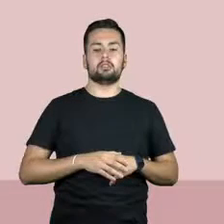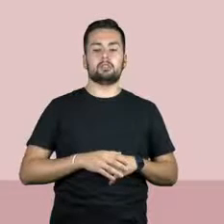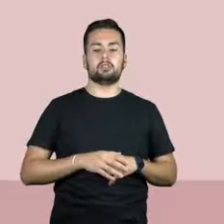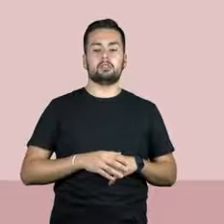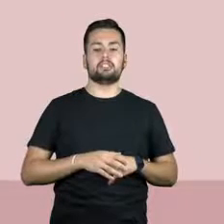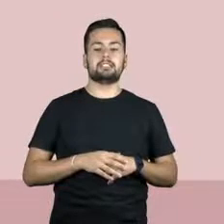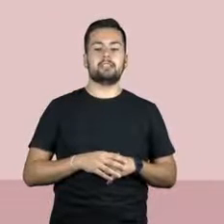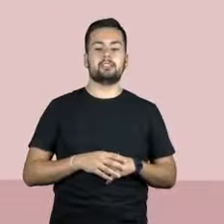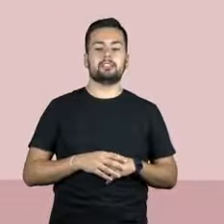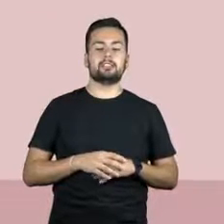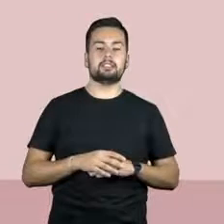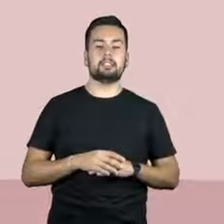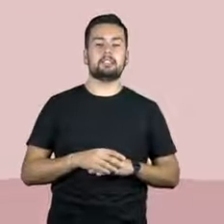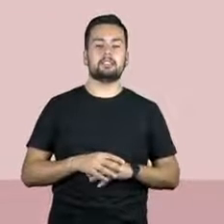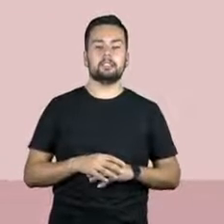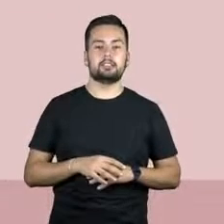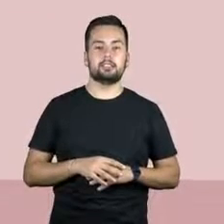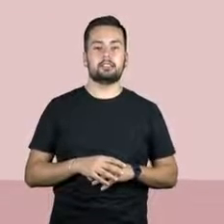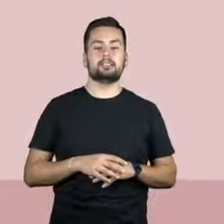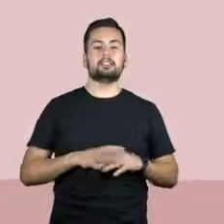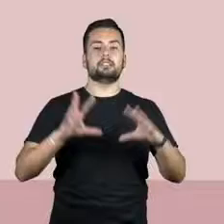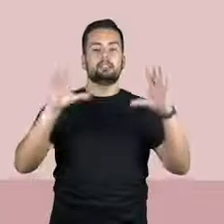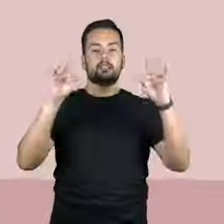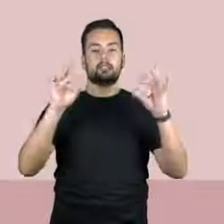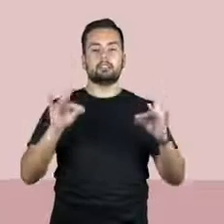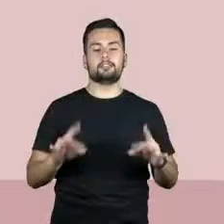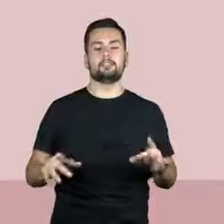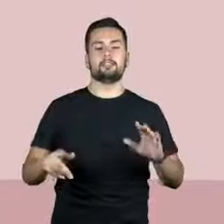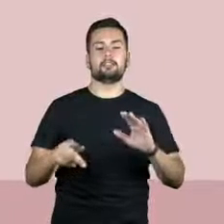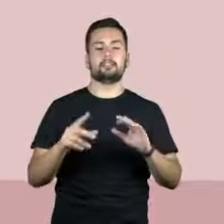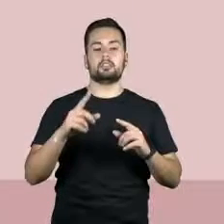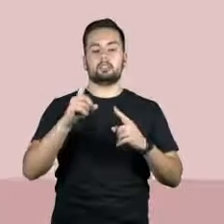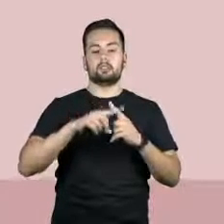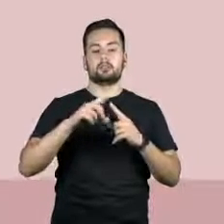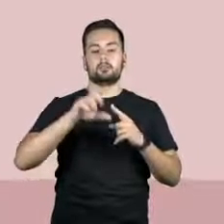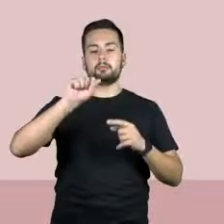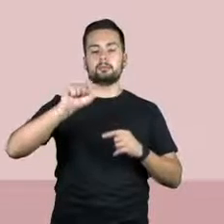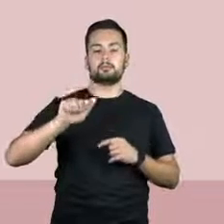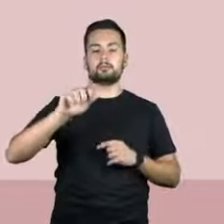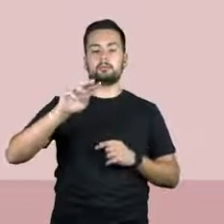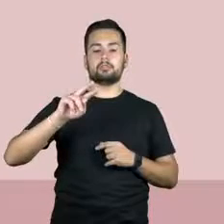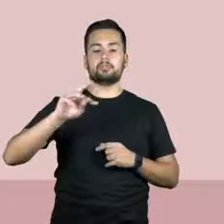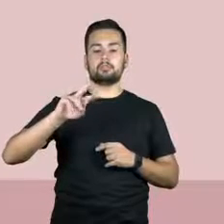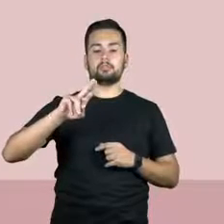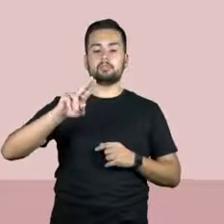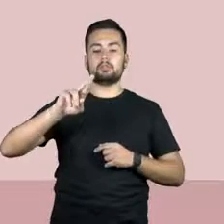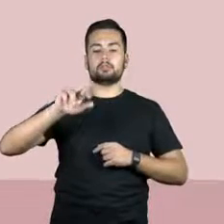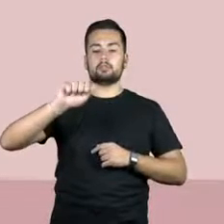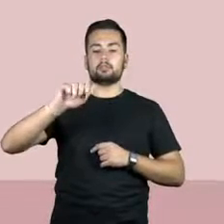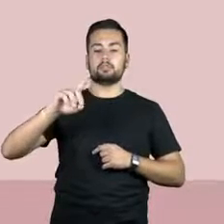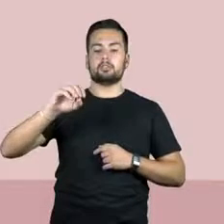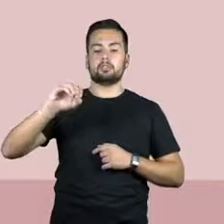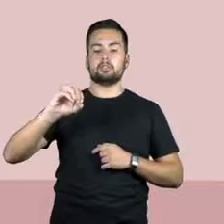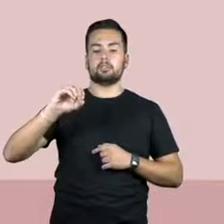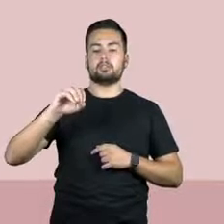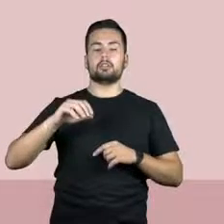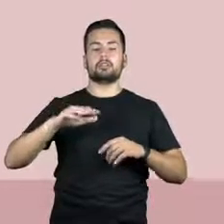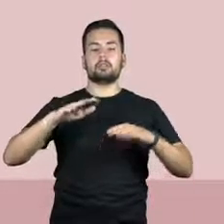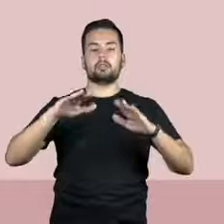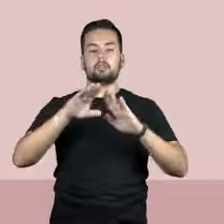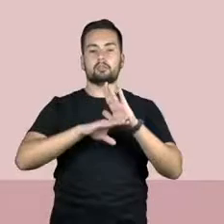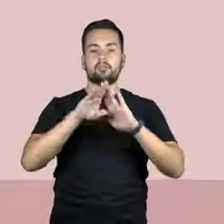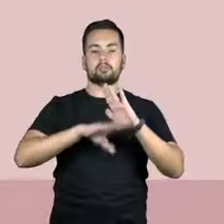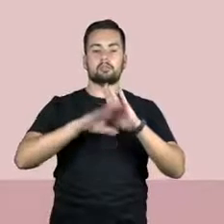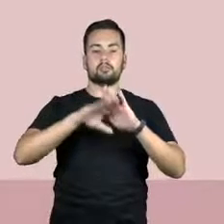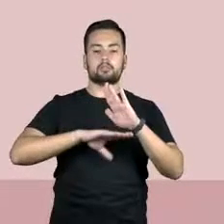por exemplo, tá? Um peso específico do tipo saturado, ou seja, numa região abaixo do nível